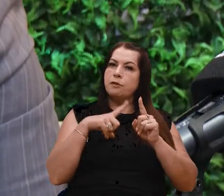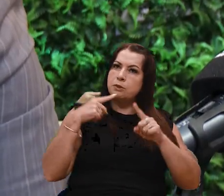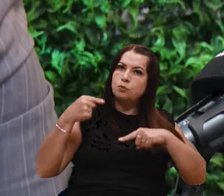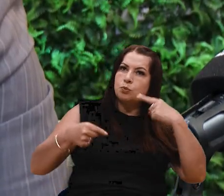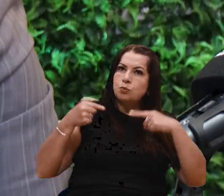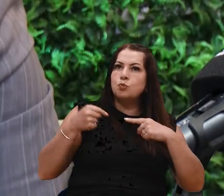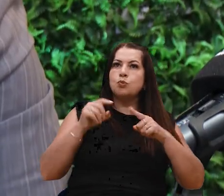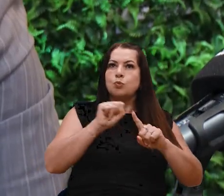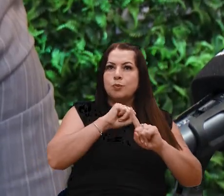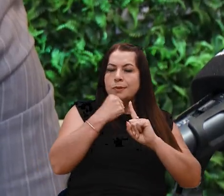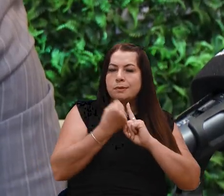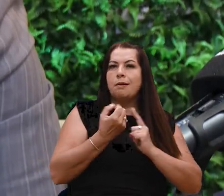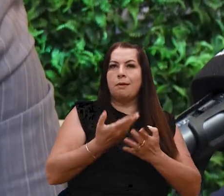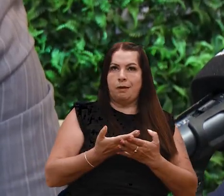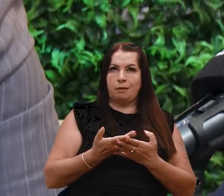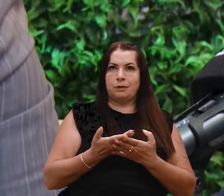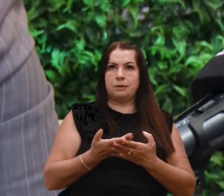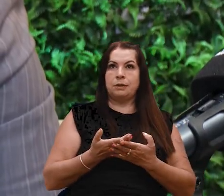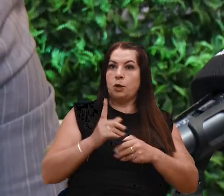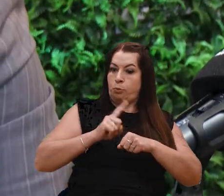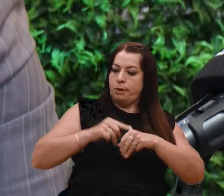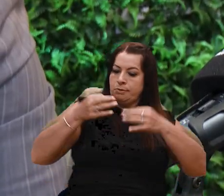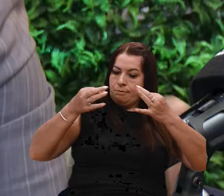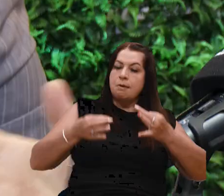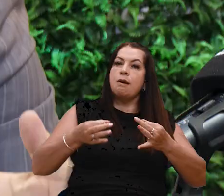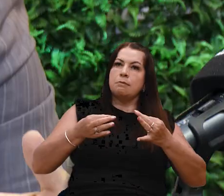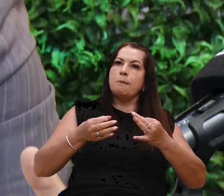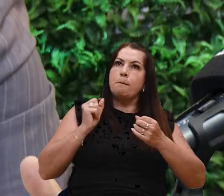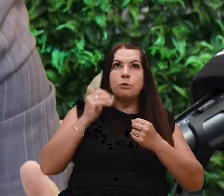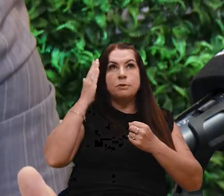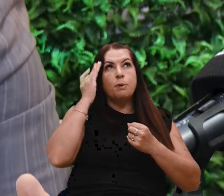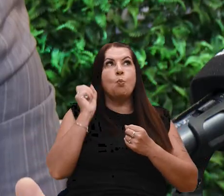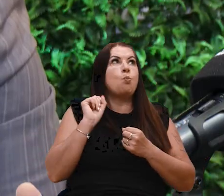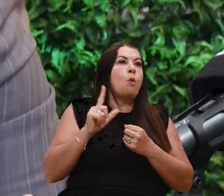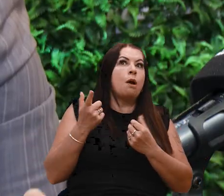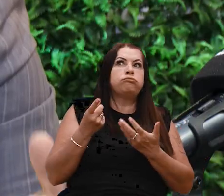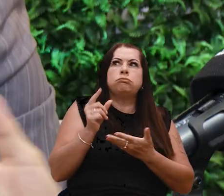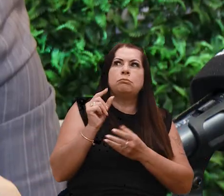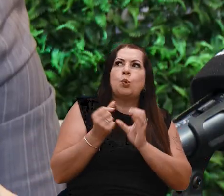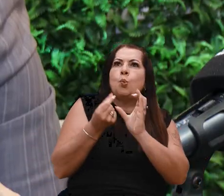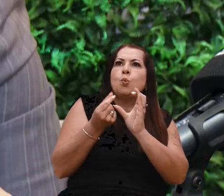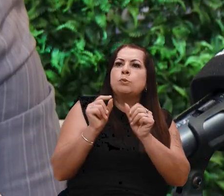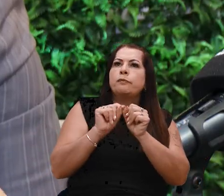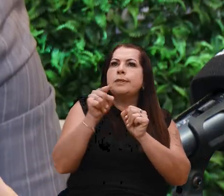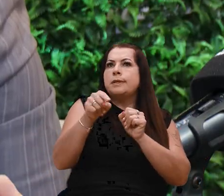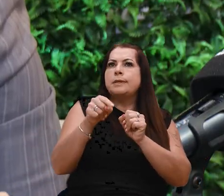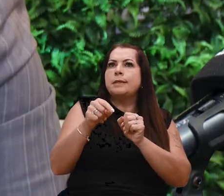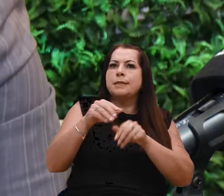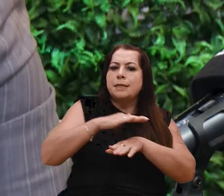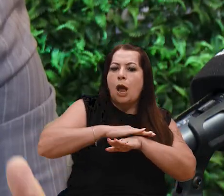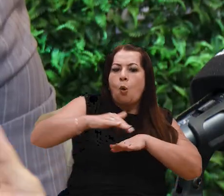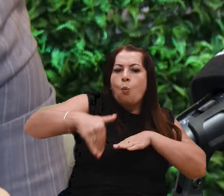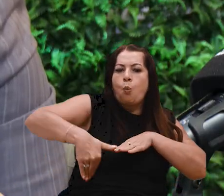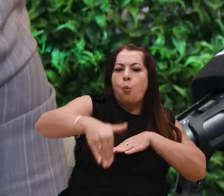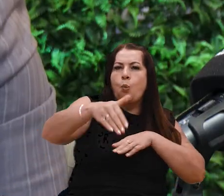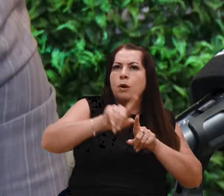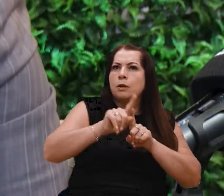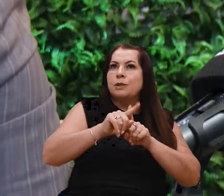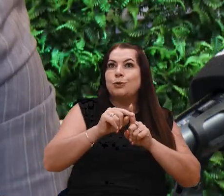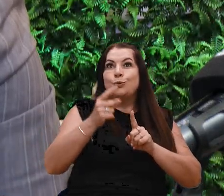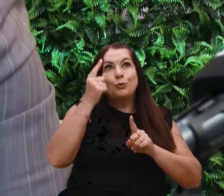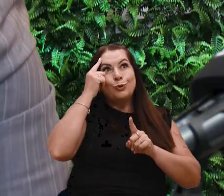com a sociedade, né? É no momento correto que a gente possa saber qual é o custo para fazer essa estrada. Hoje são tudo